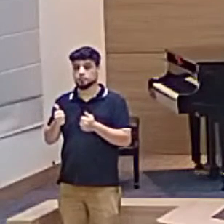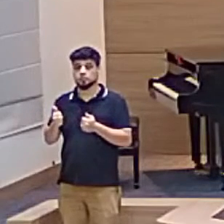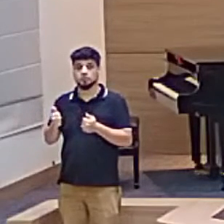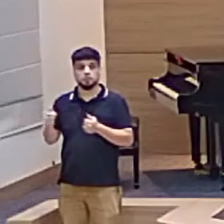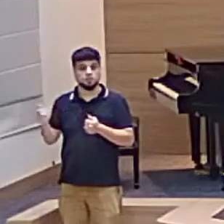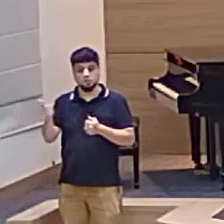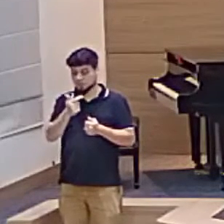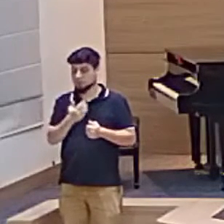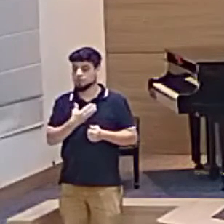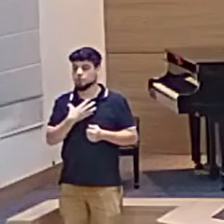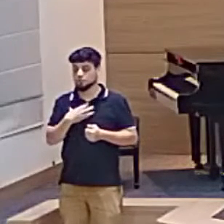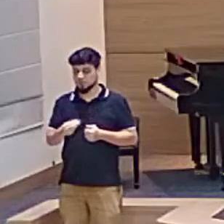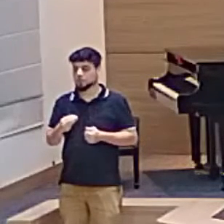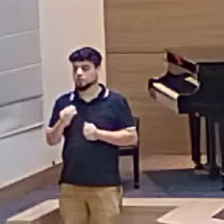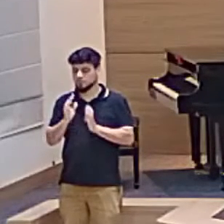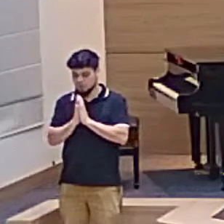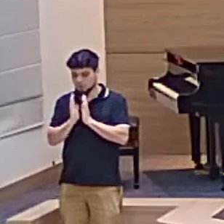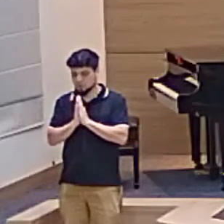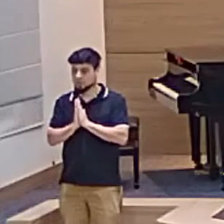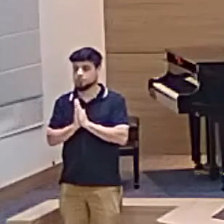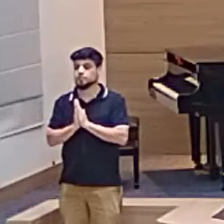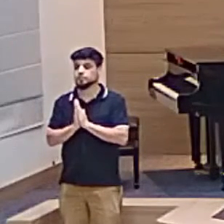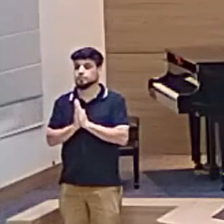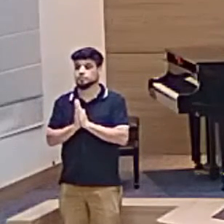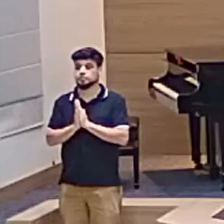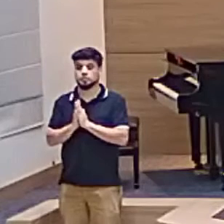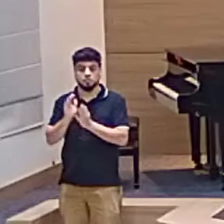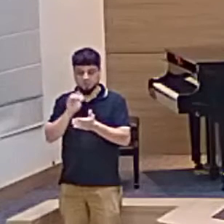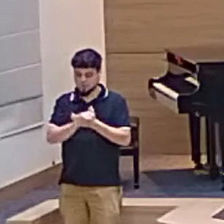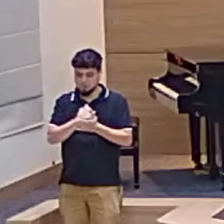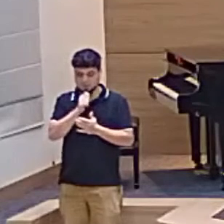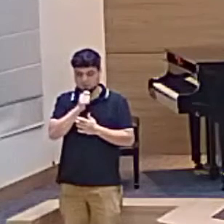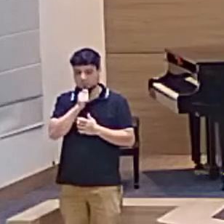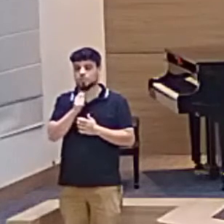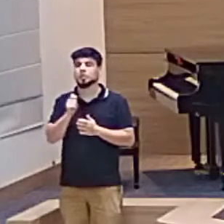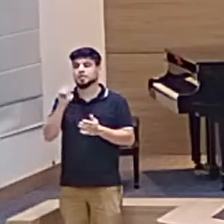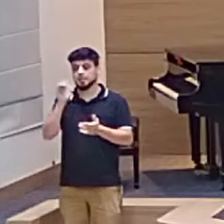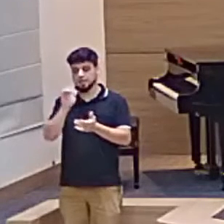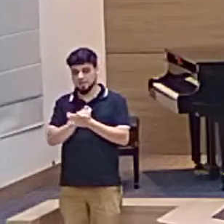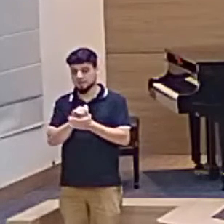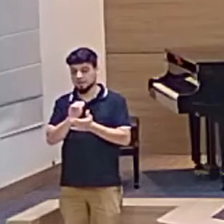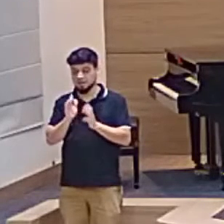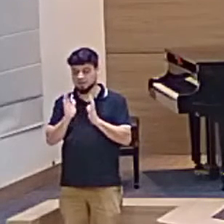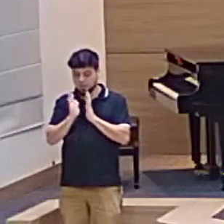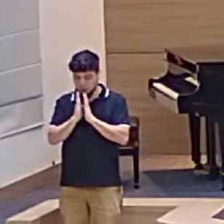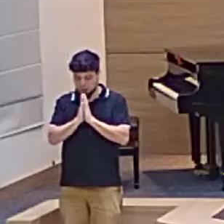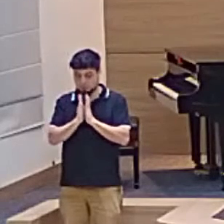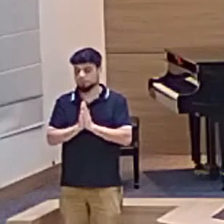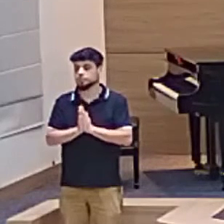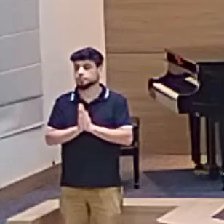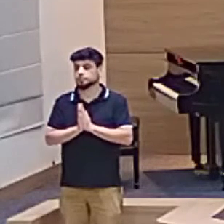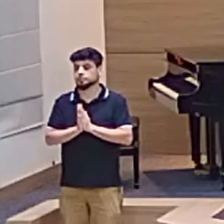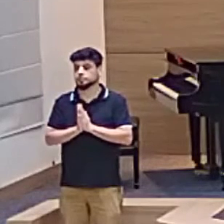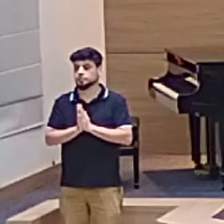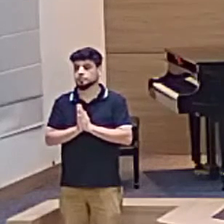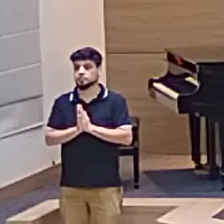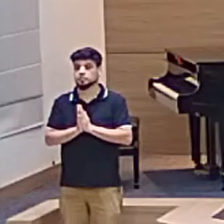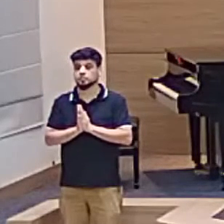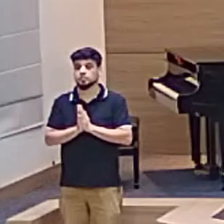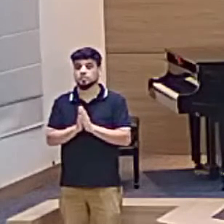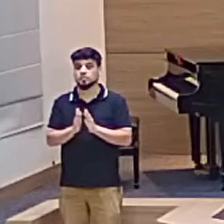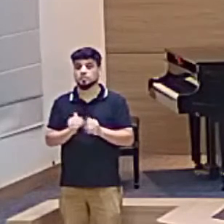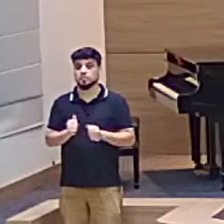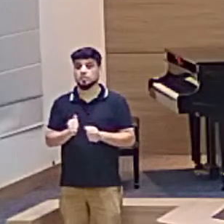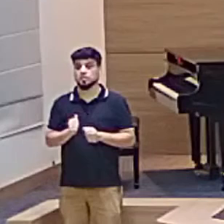filho ainda começa orar sim você que não casou ainda começa a orar pelo seu esposo assim então seu futuro esposo para sua futura esposa